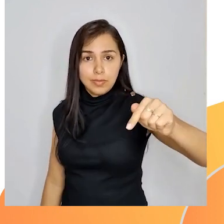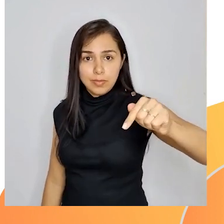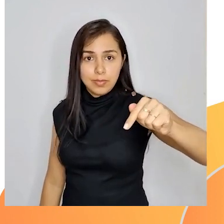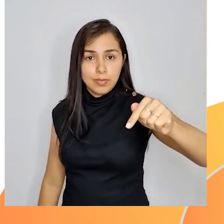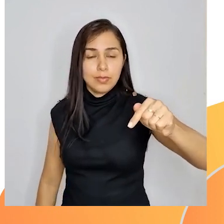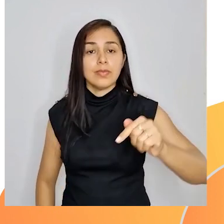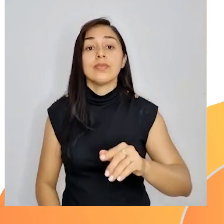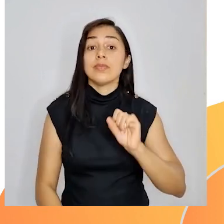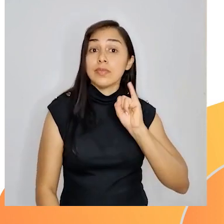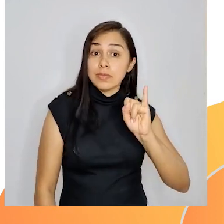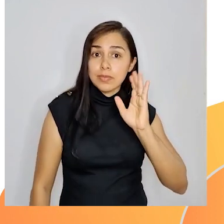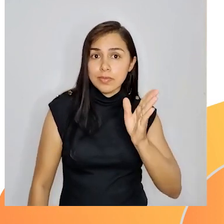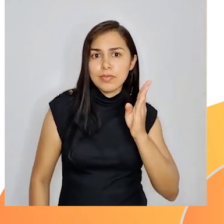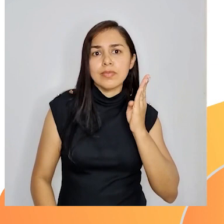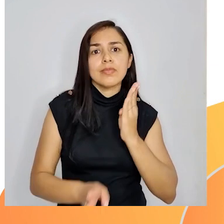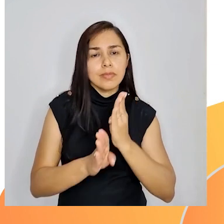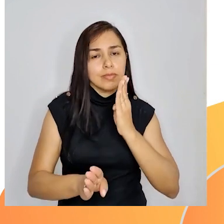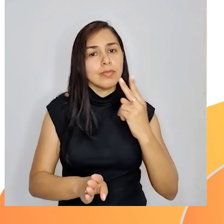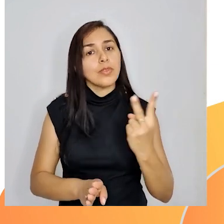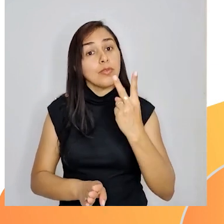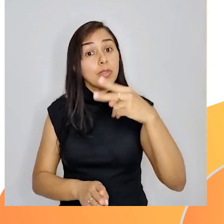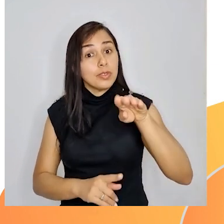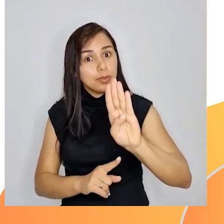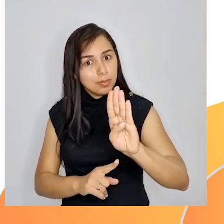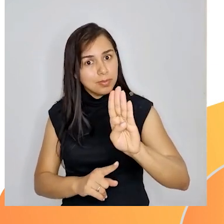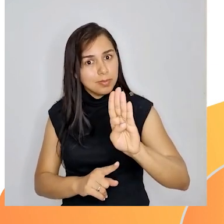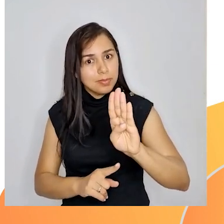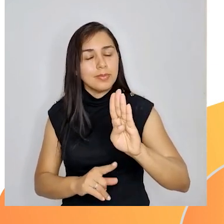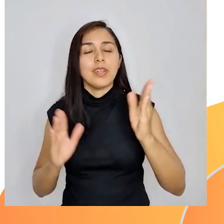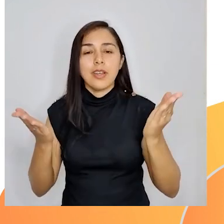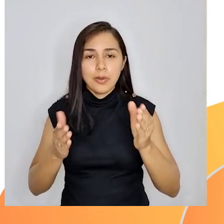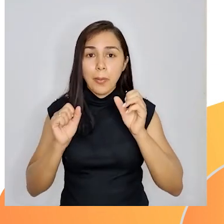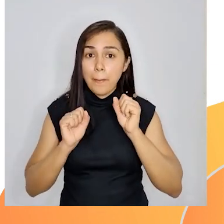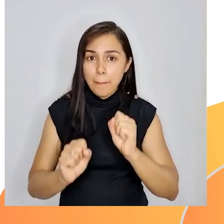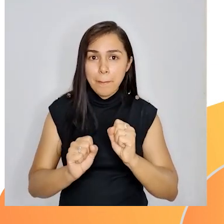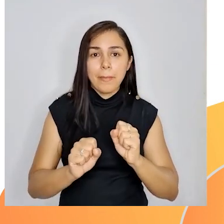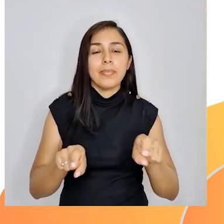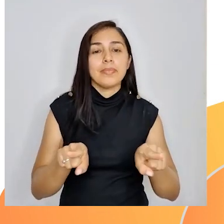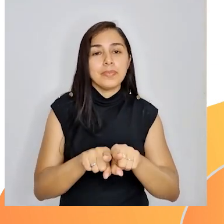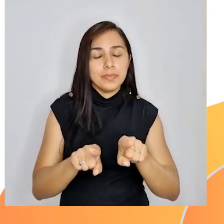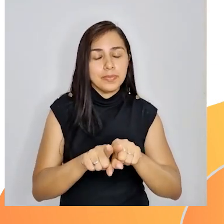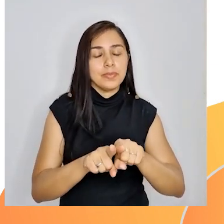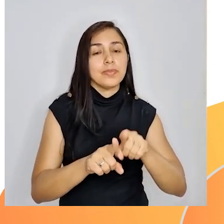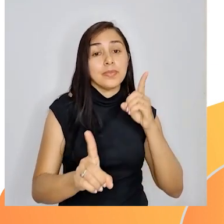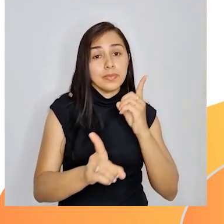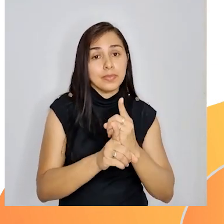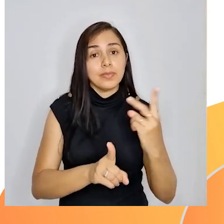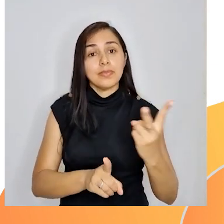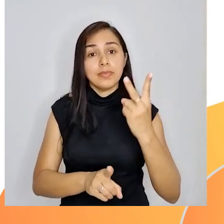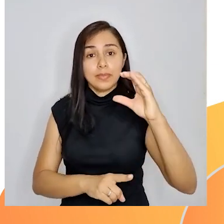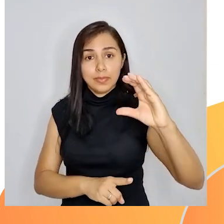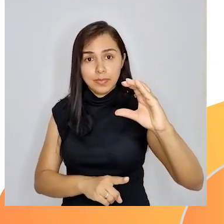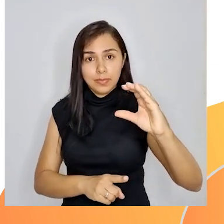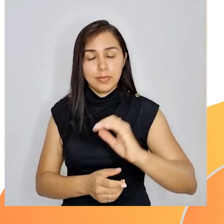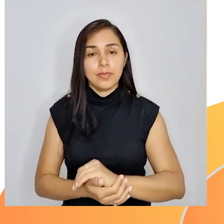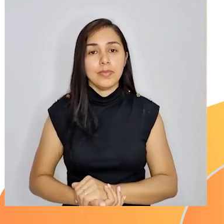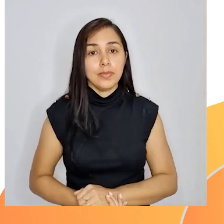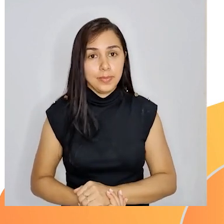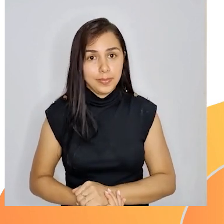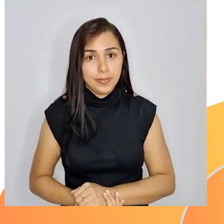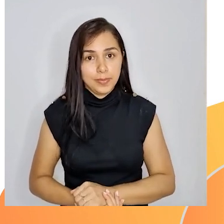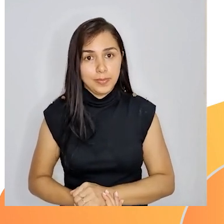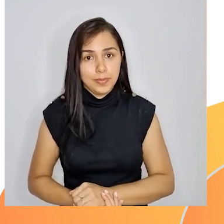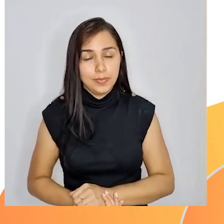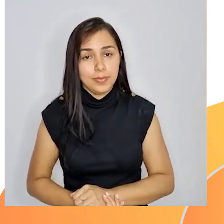tenho o valor de B posso calcular o valor de C Olha só deixa esse valor guardado aqui pega essa